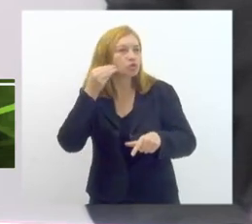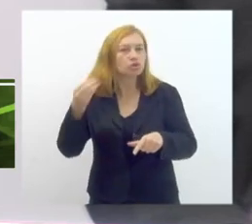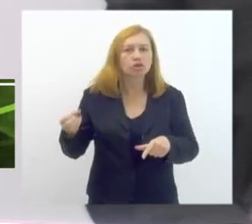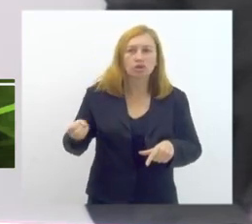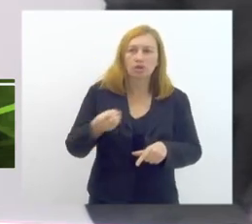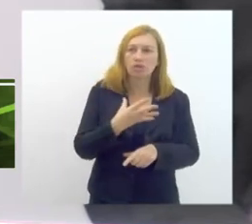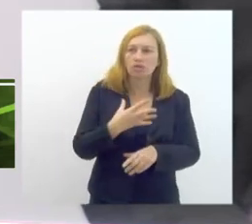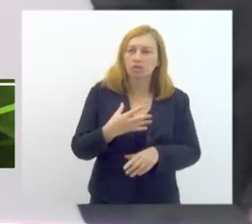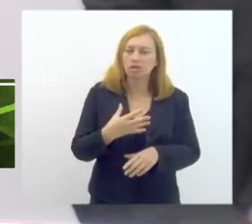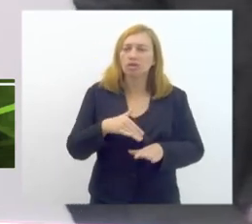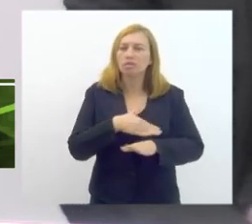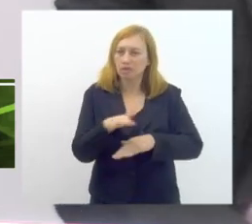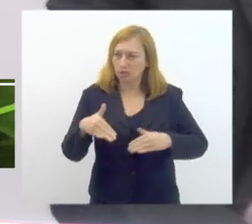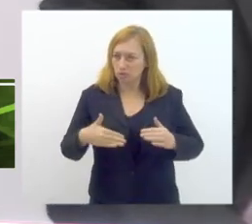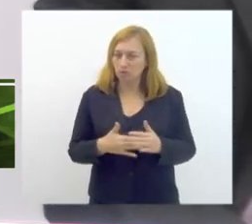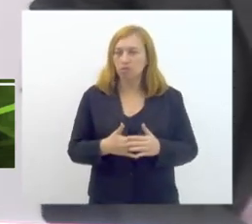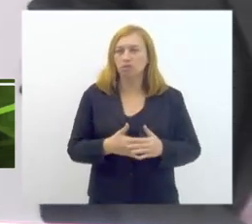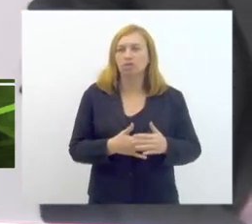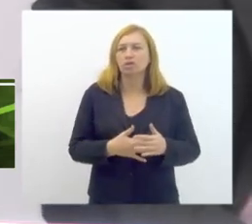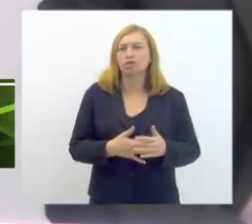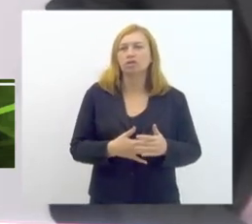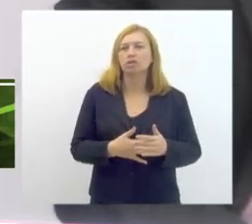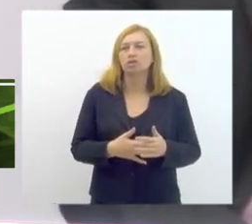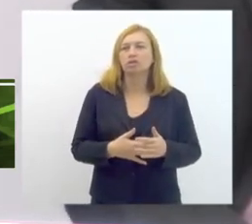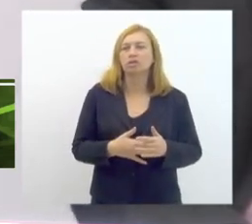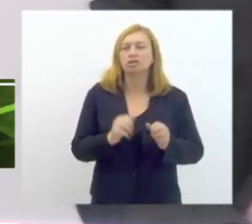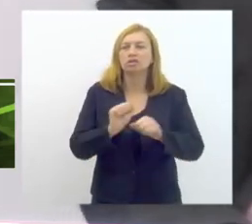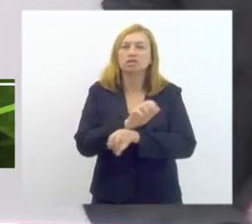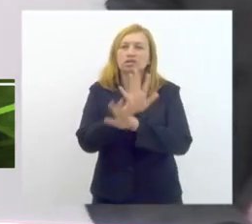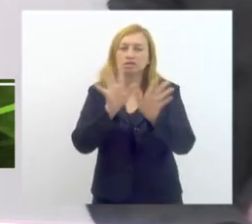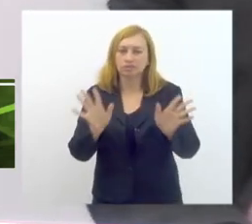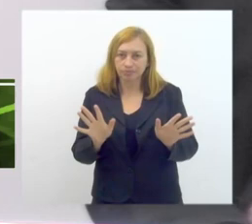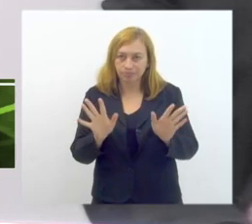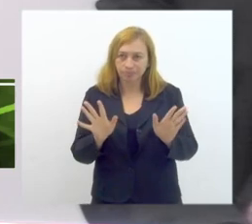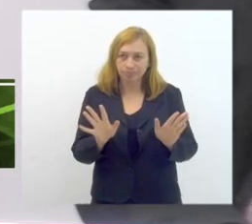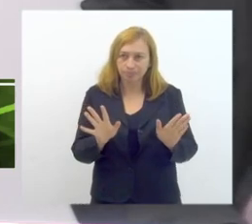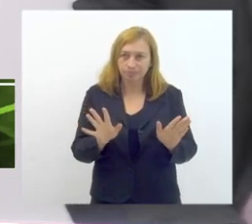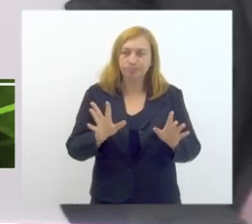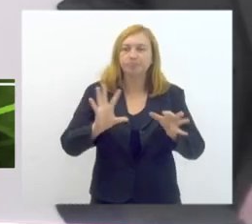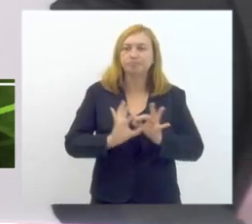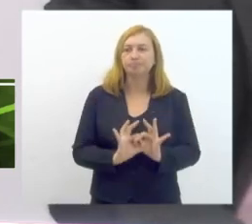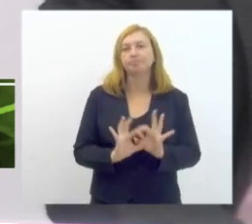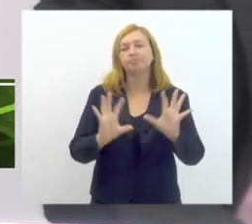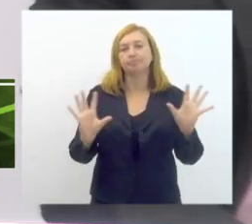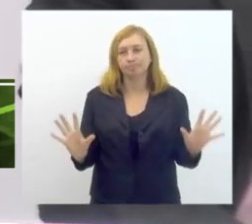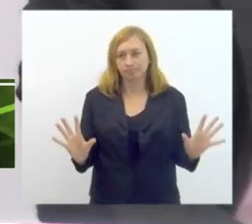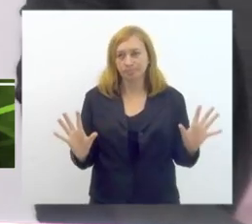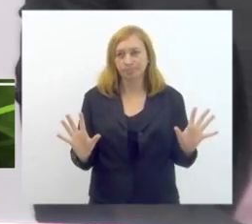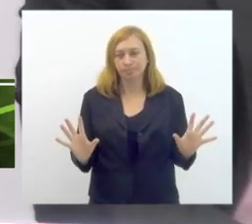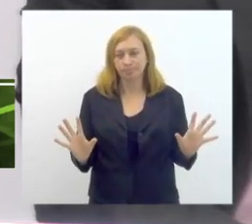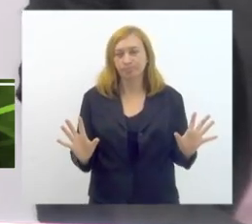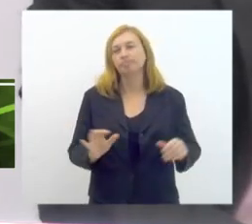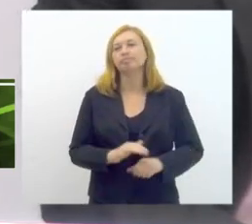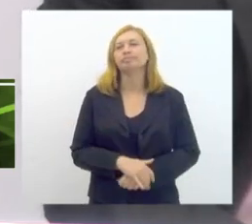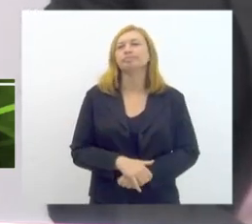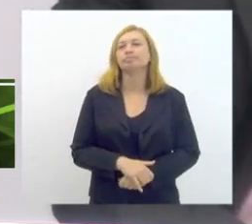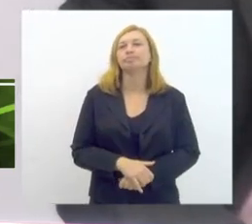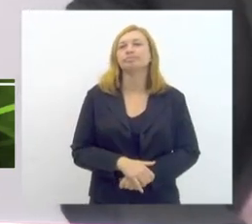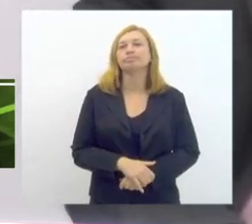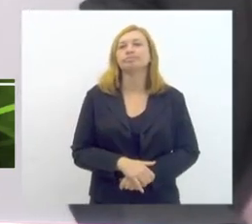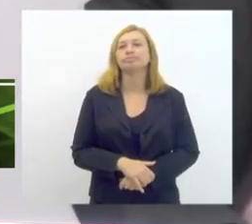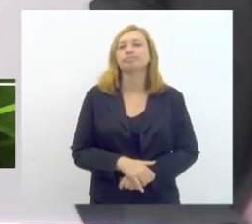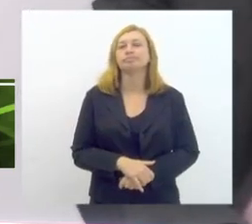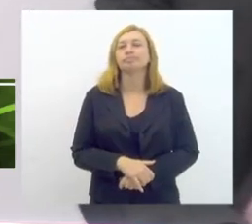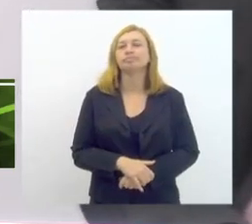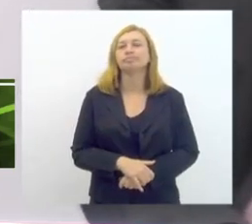oportunidade para todos de uma forma transparente, democrática e de uma forma